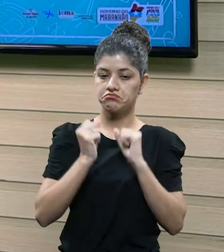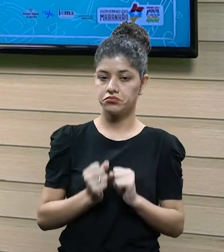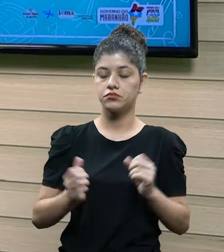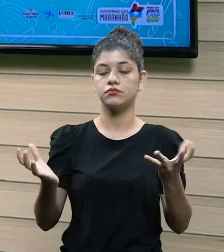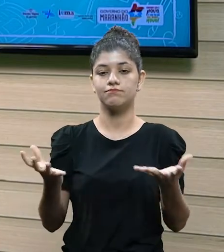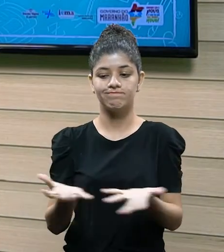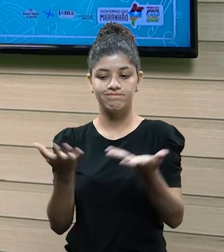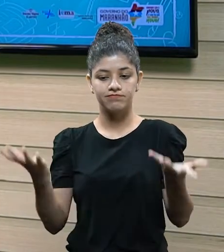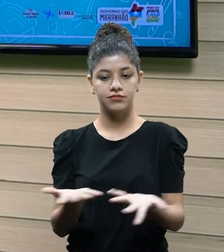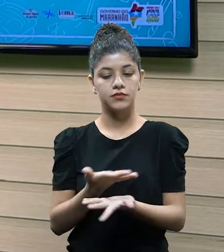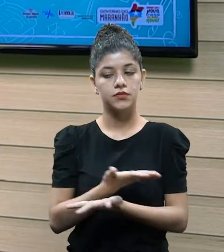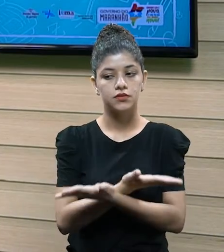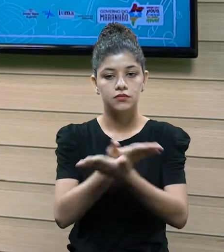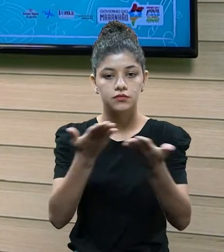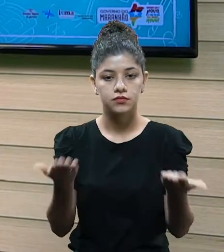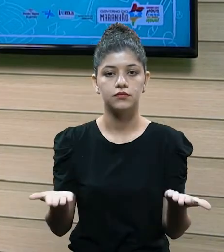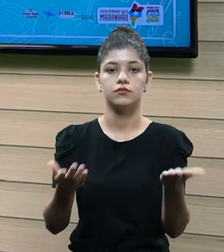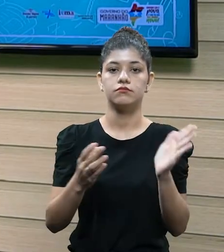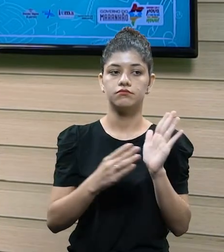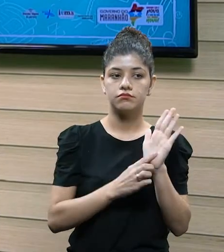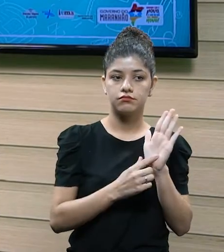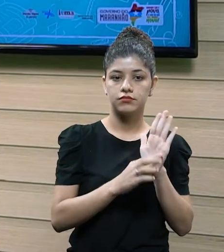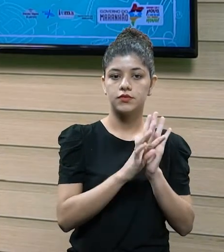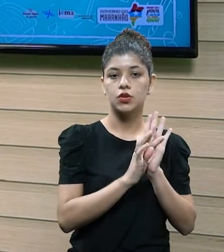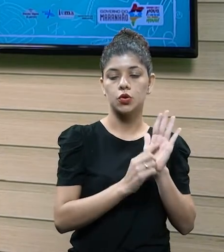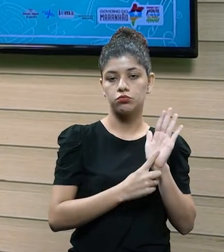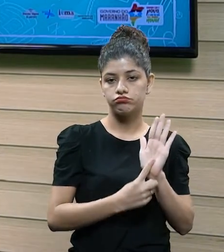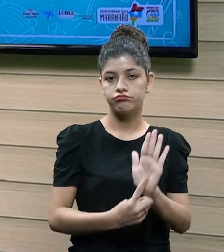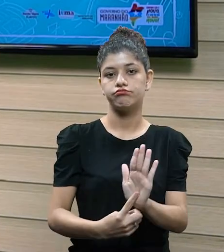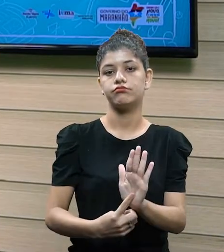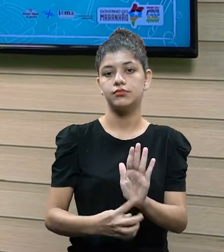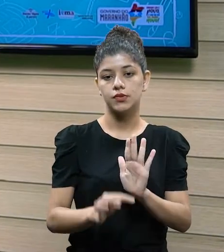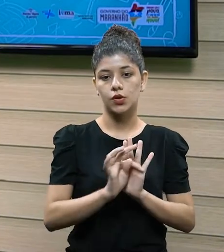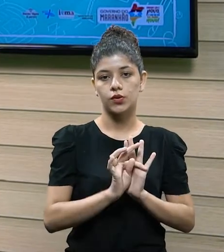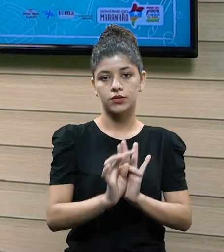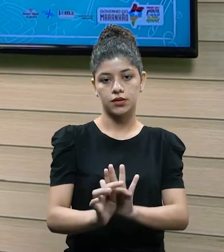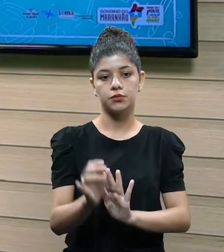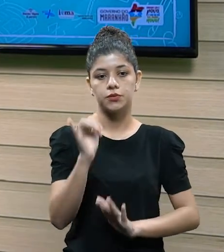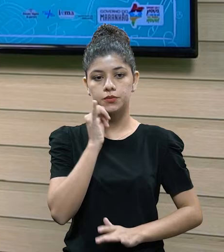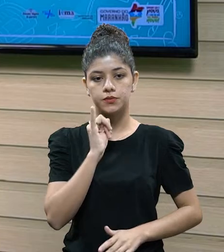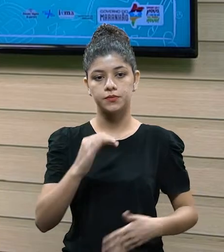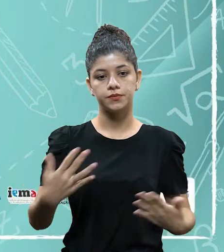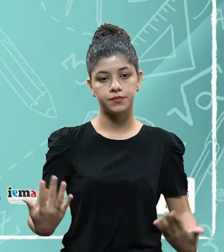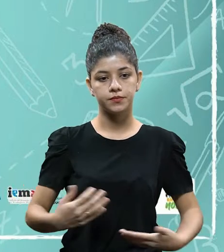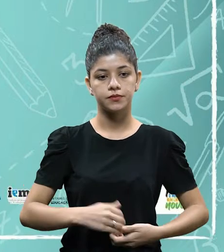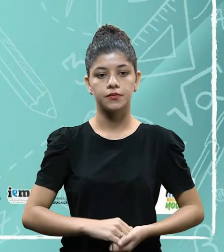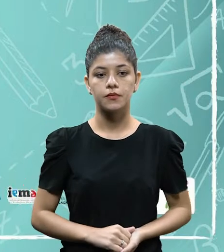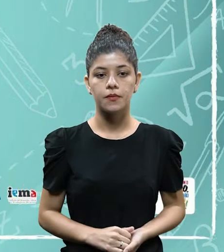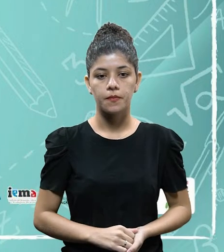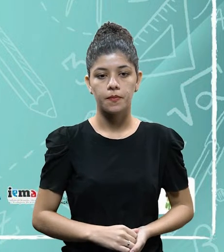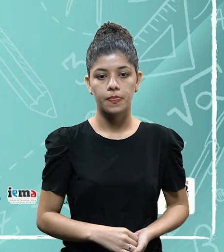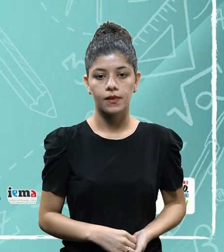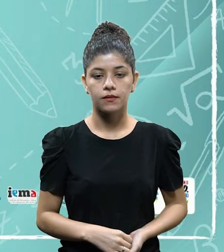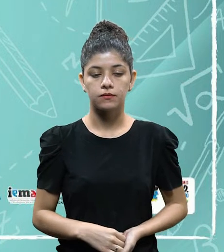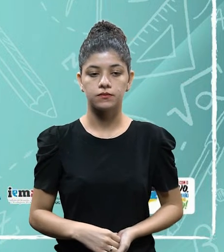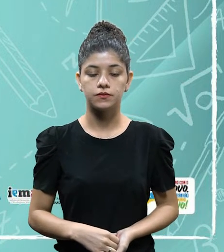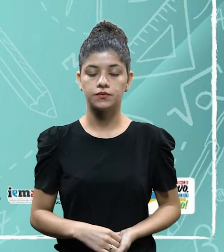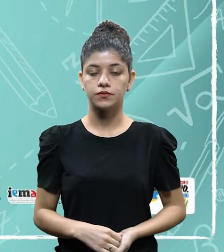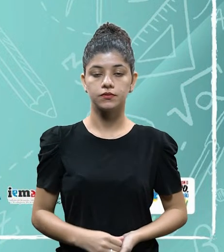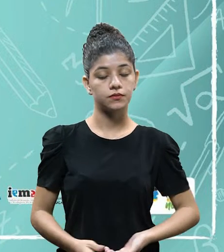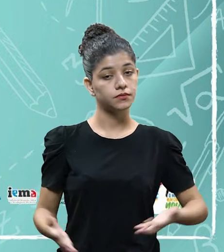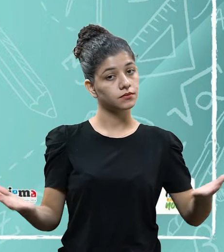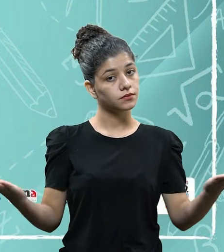principalmente, ele inspira os outros, ele serve de referência, ele serve de espelho para os seus liderados. E aí, para a